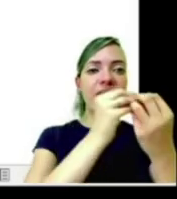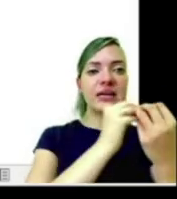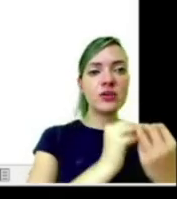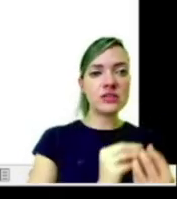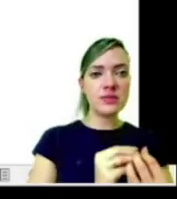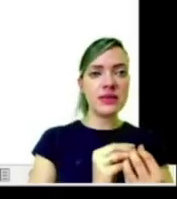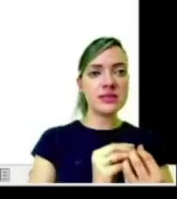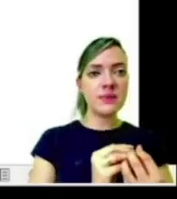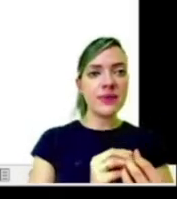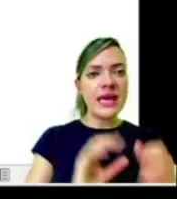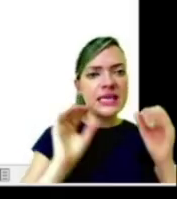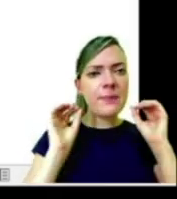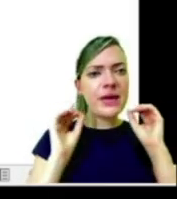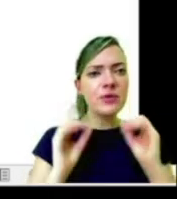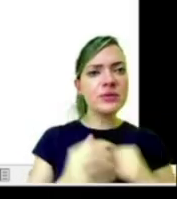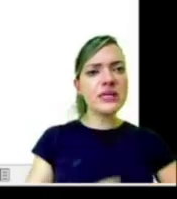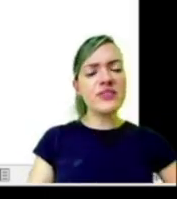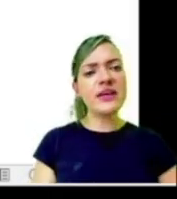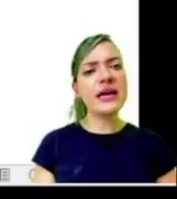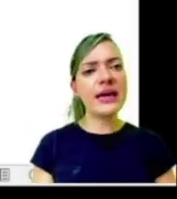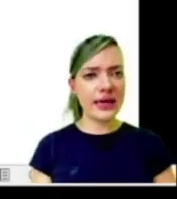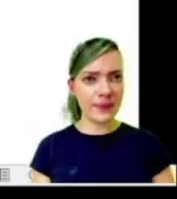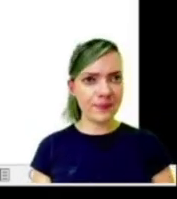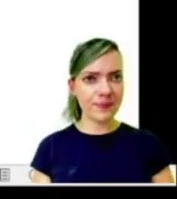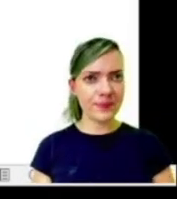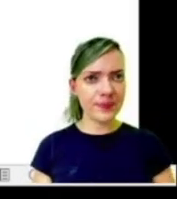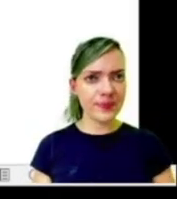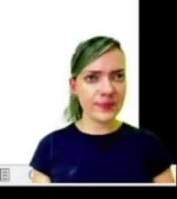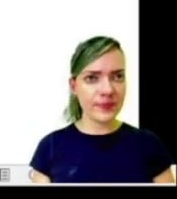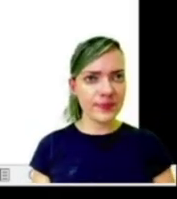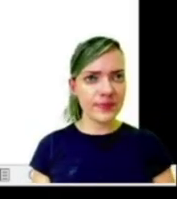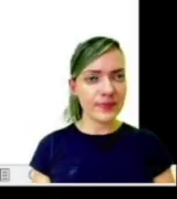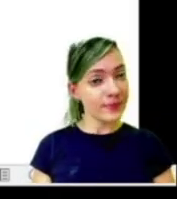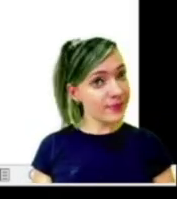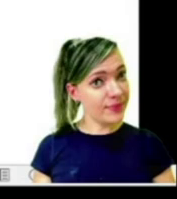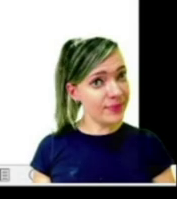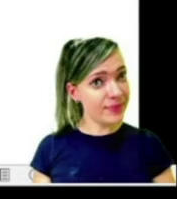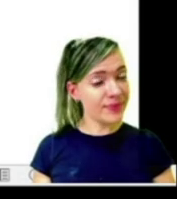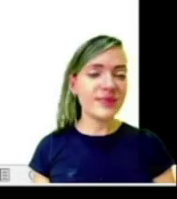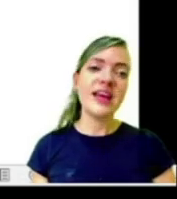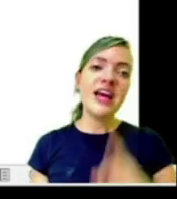até chegar na nossa mesa. E a pergunta que fica é: